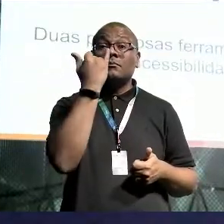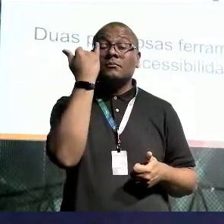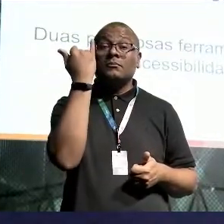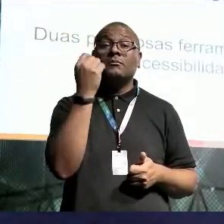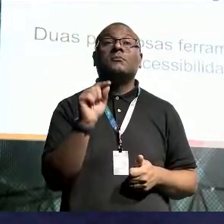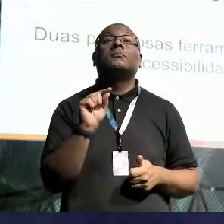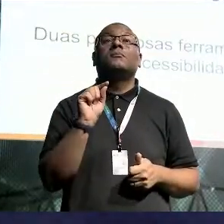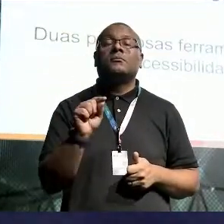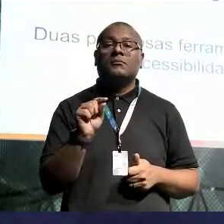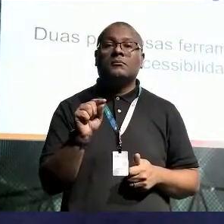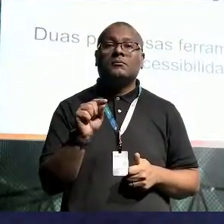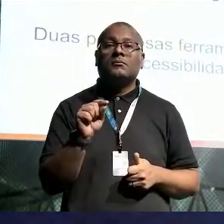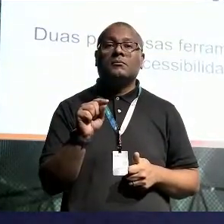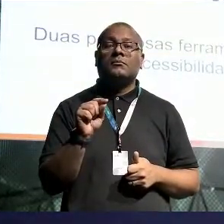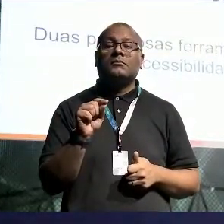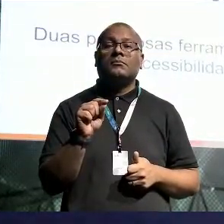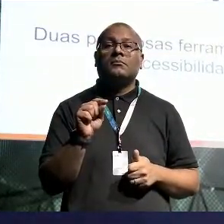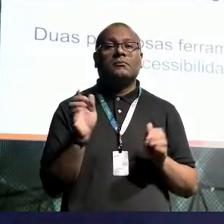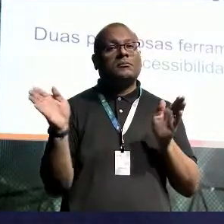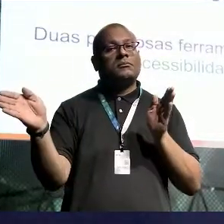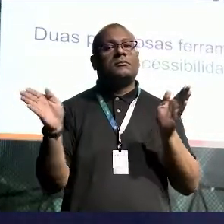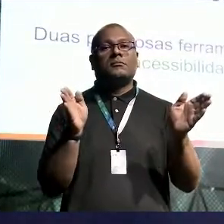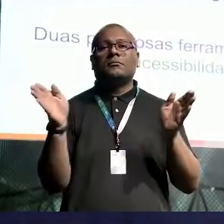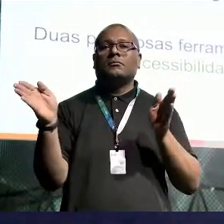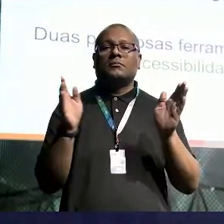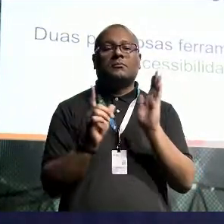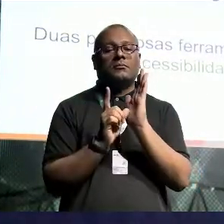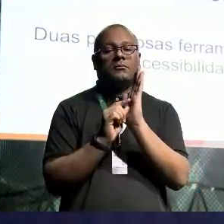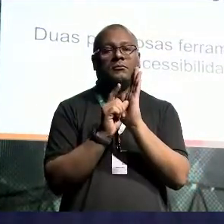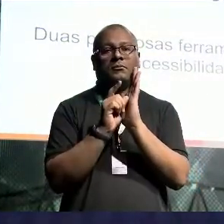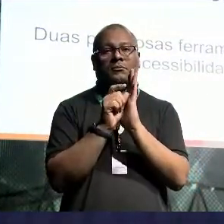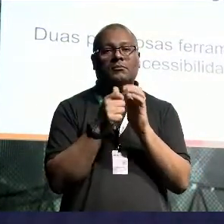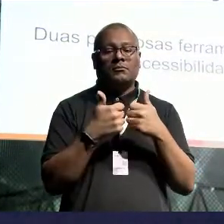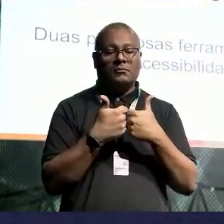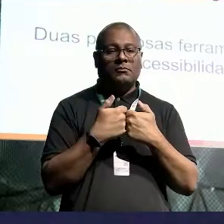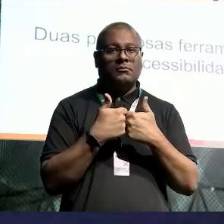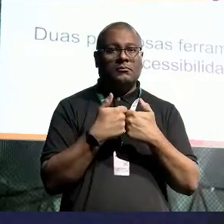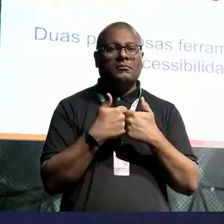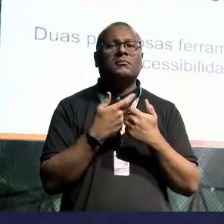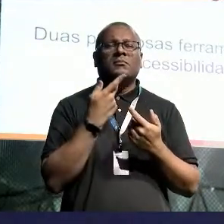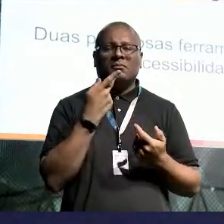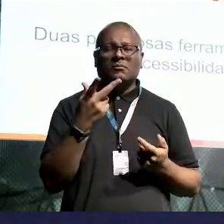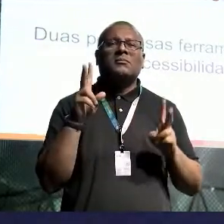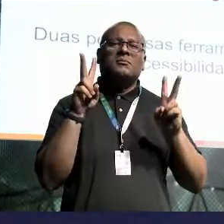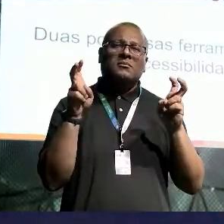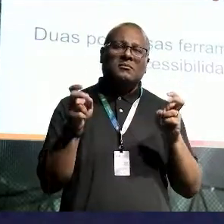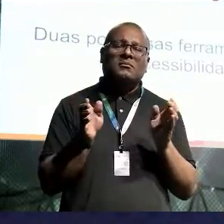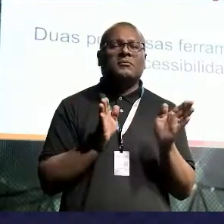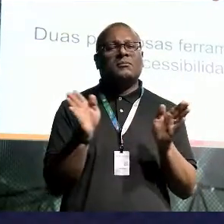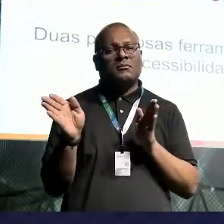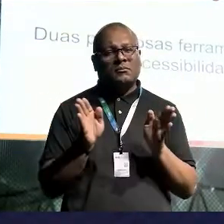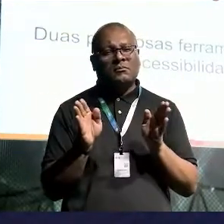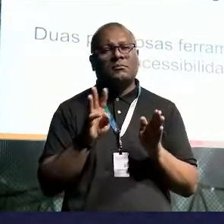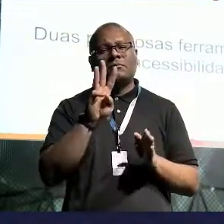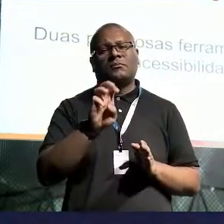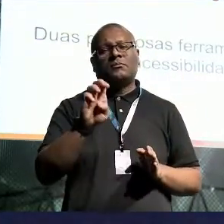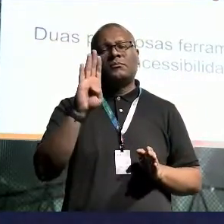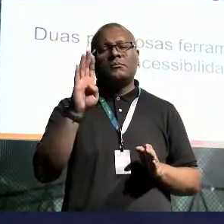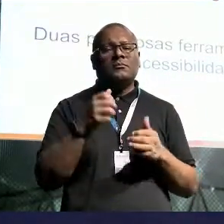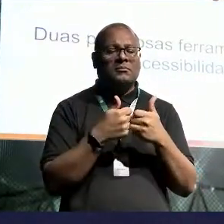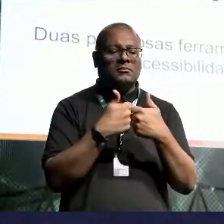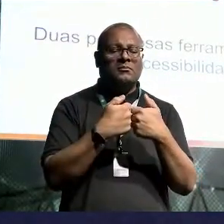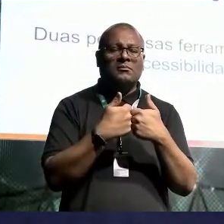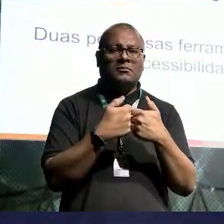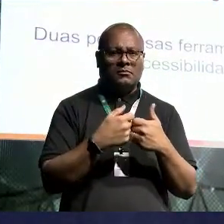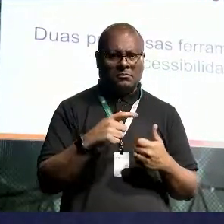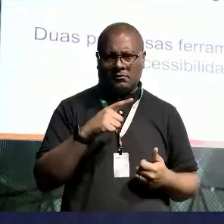importante, que é acessibilidade digital no mobile. A gente ouve falar bastante sobre acessibilidade no web, mas no mobile,